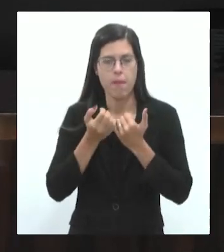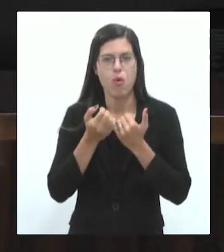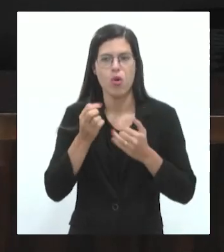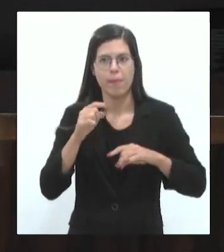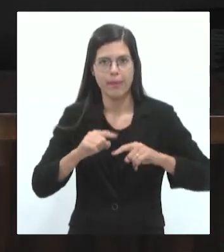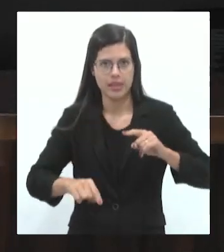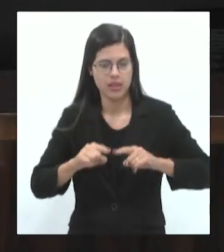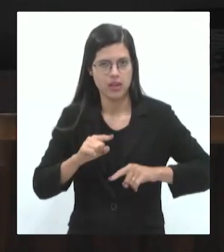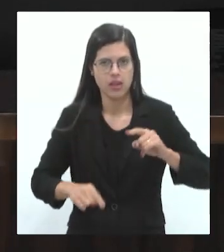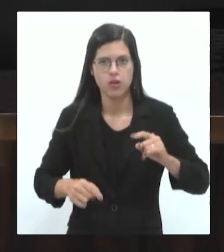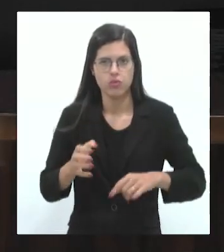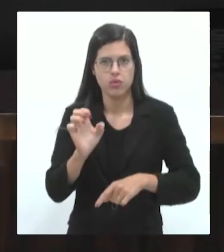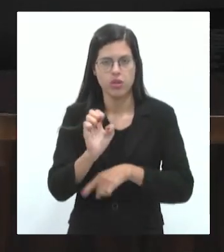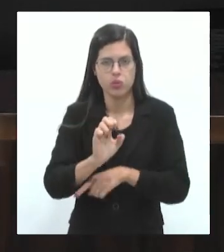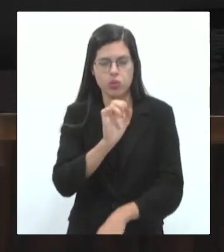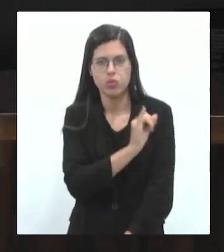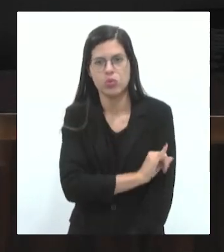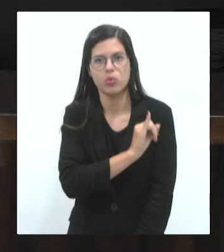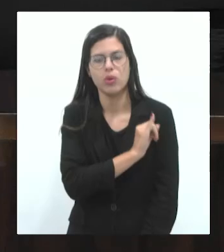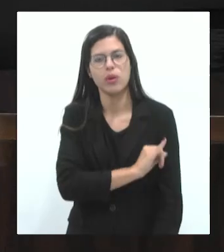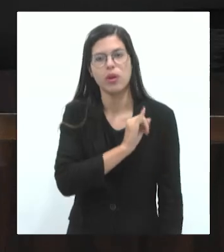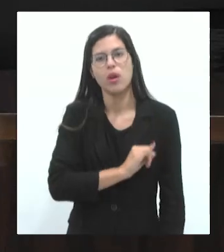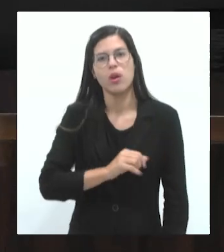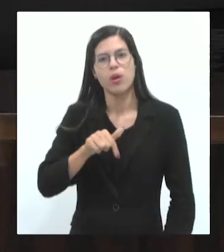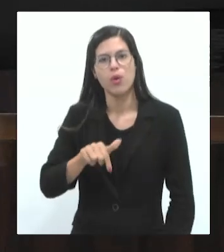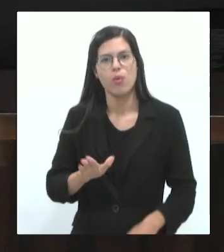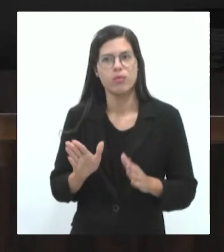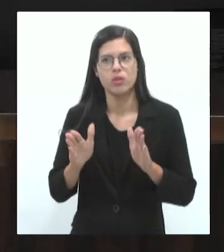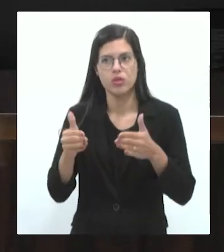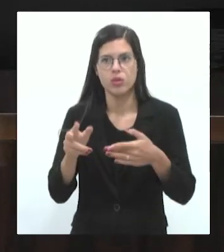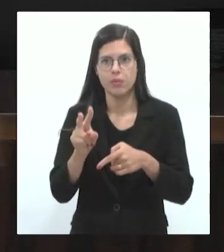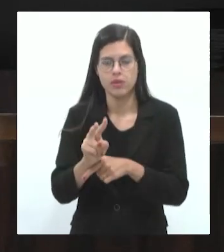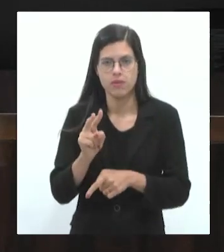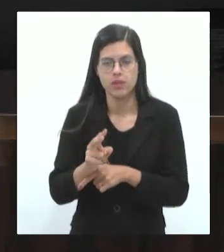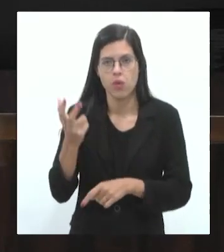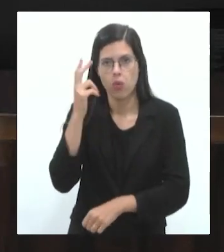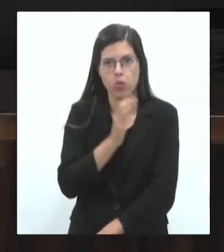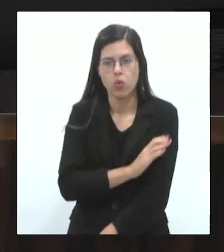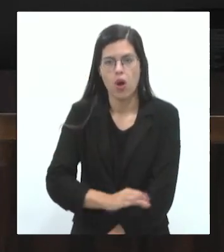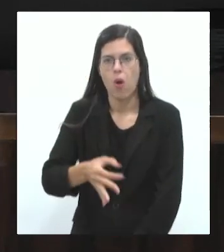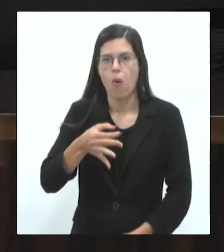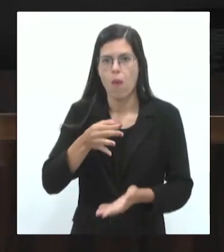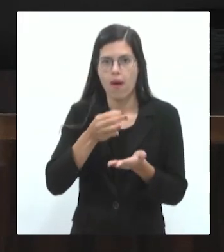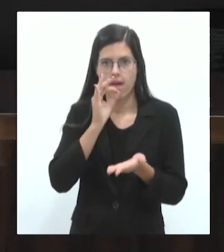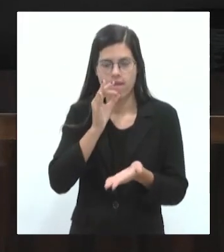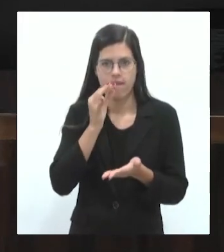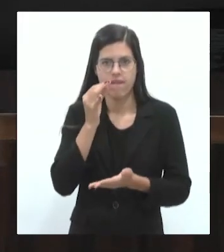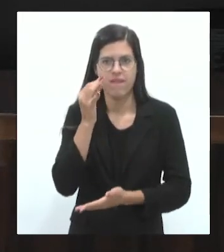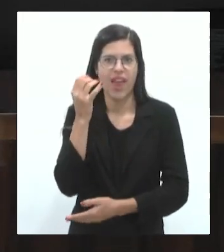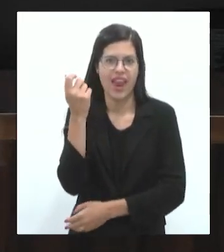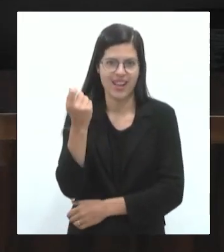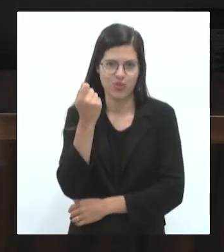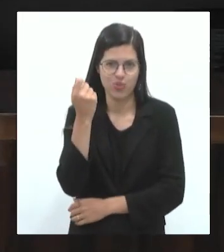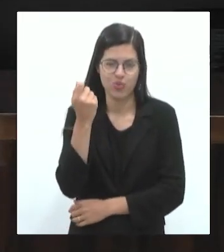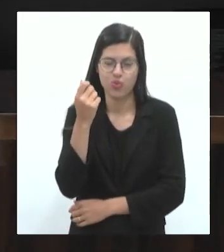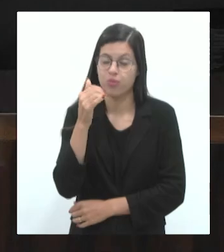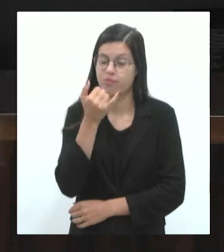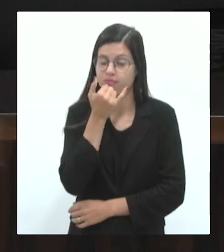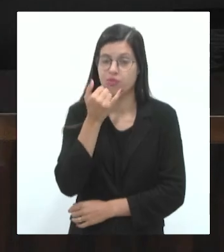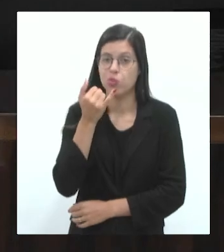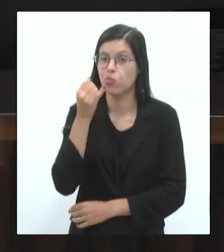do Rio de Janeiro para fins de preservação cultural o café gaúcho e dá outras providências.